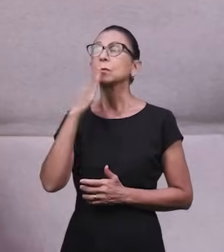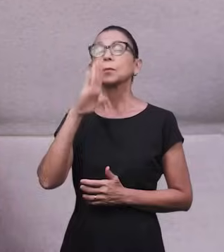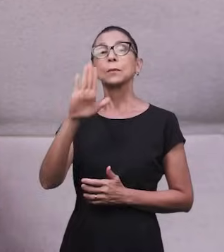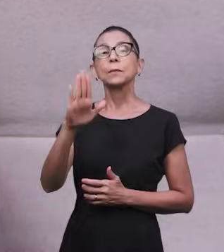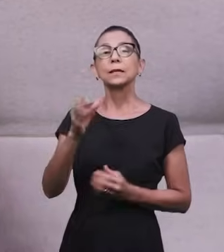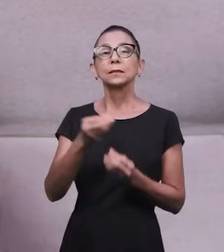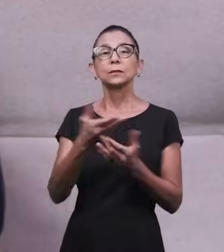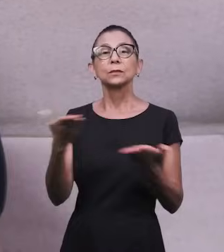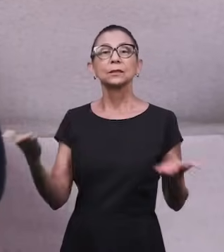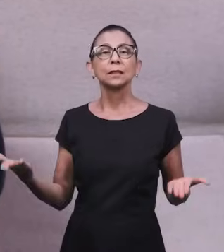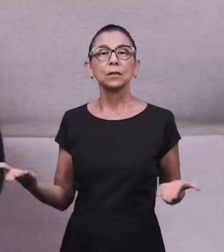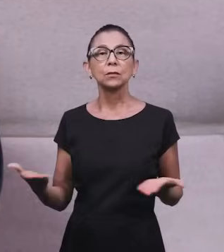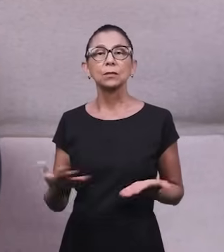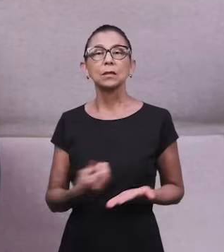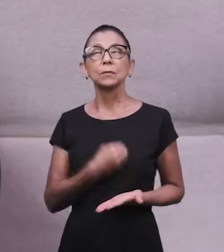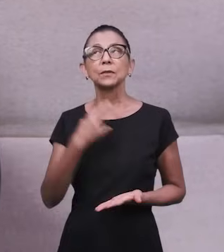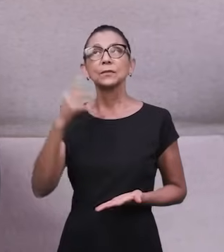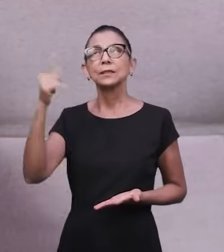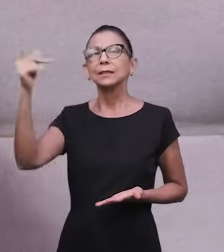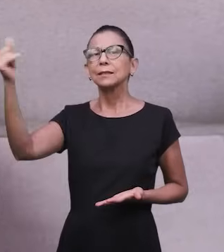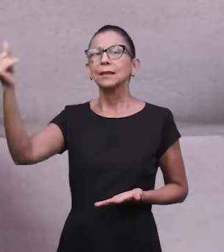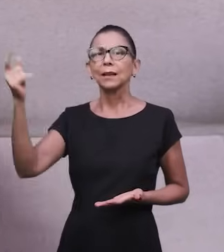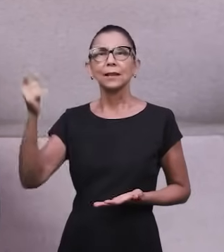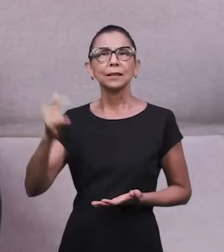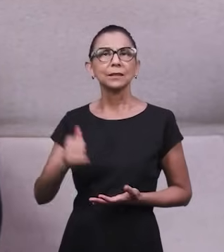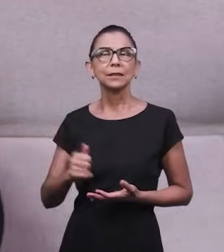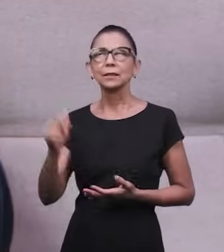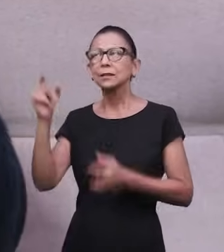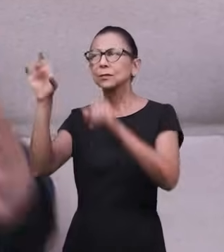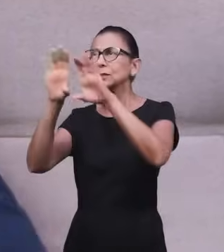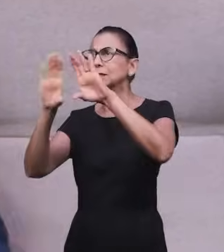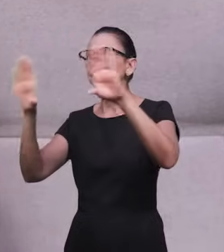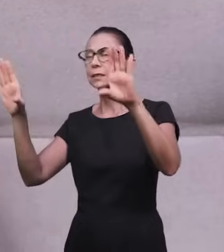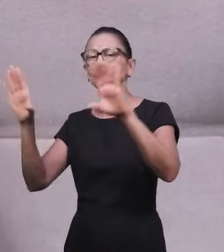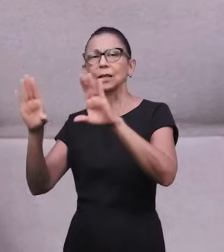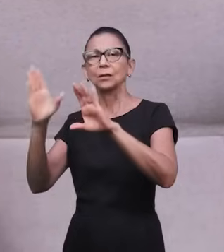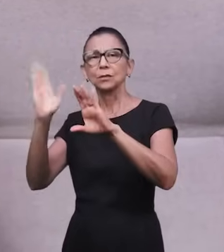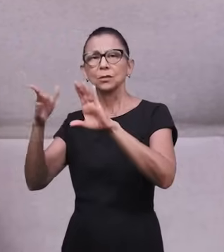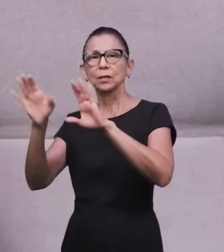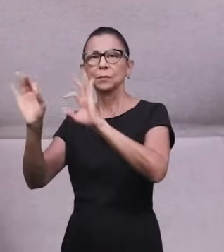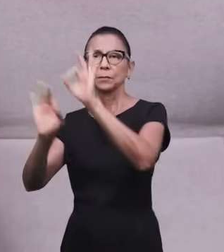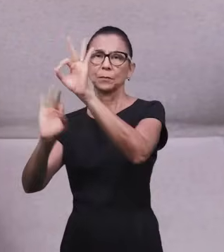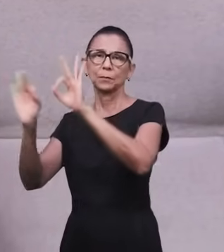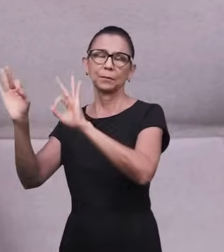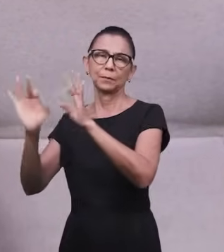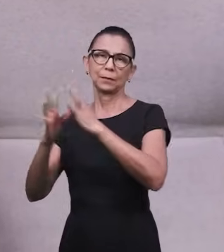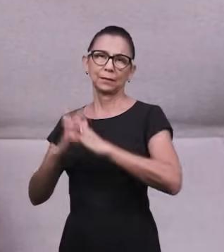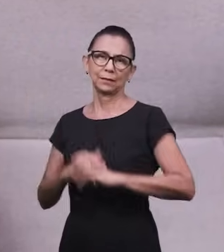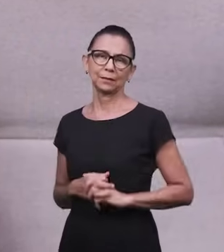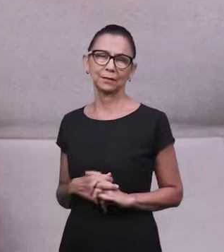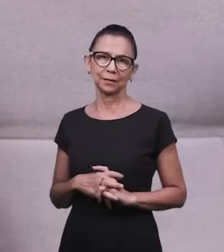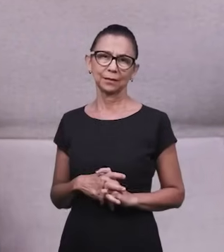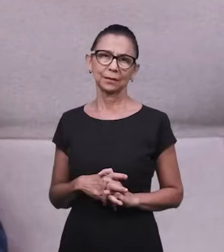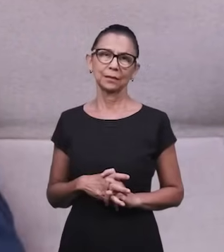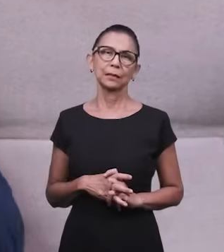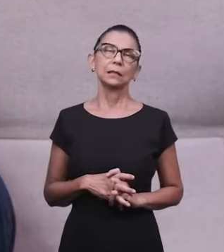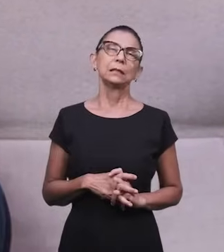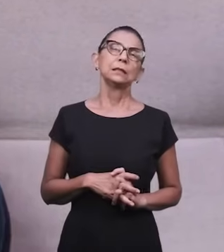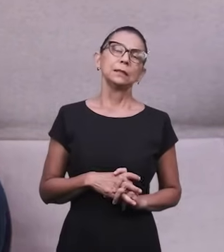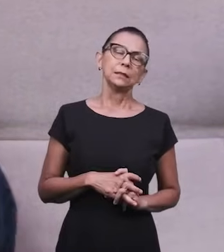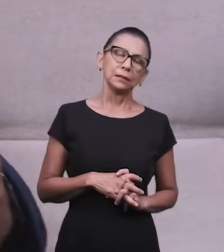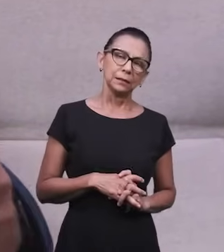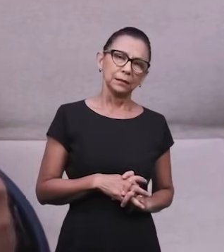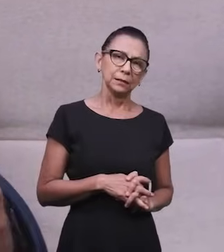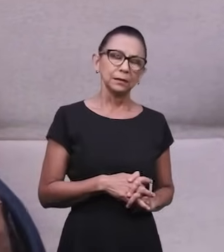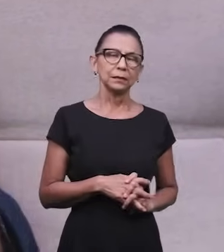eternidade. É viver nas mansões celestiais que já estão preparadas. Glórias a Deus. Essa caminhada